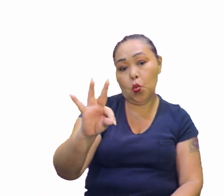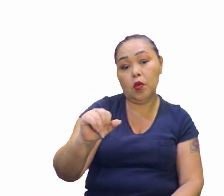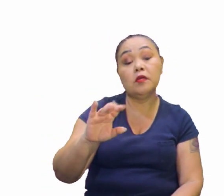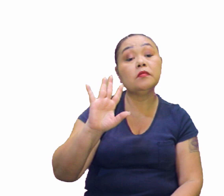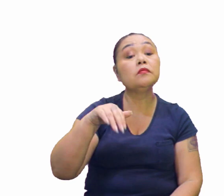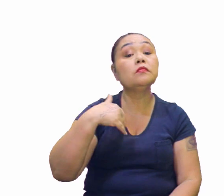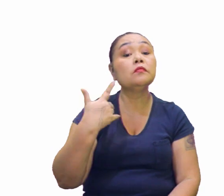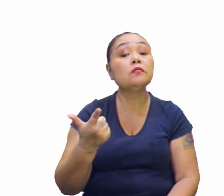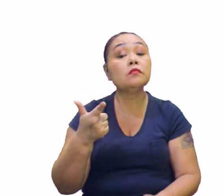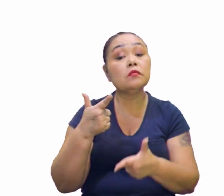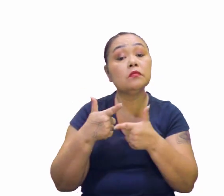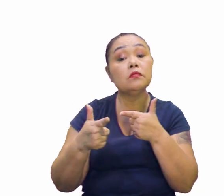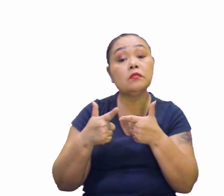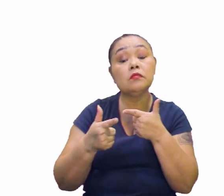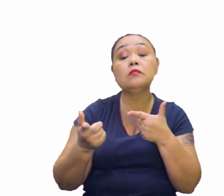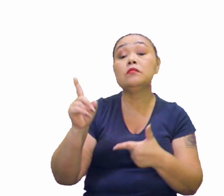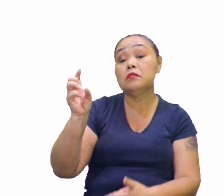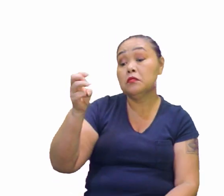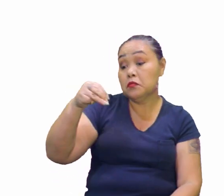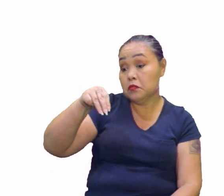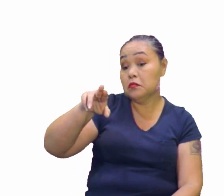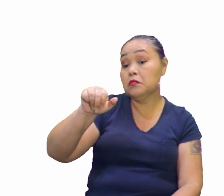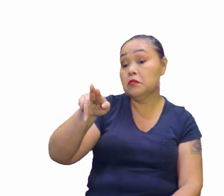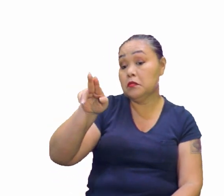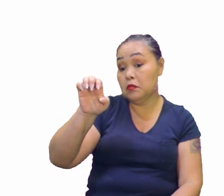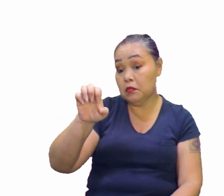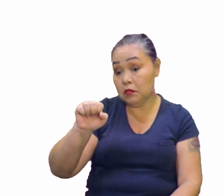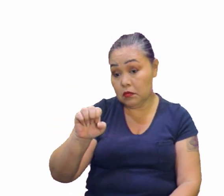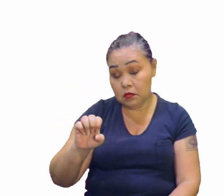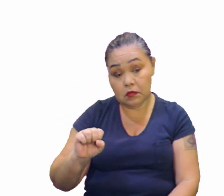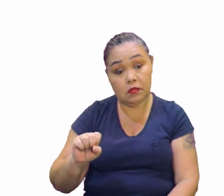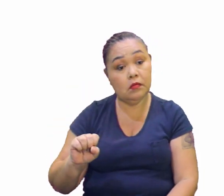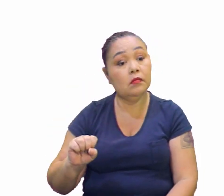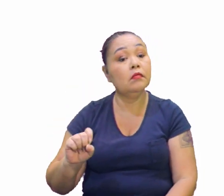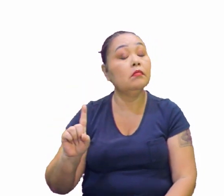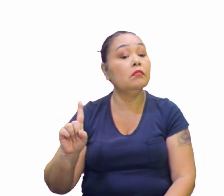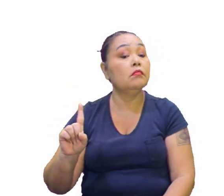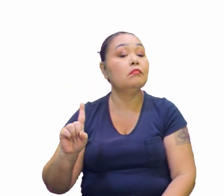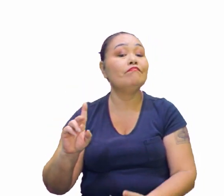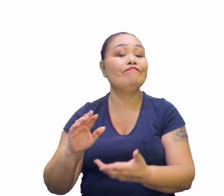E quais são os impactos ambientais dos manguezais?